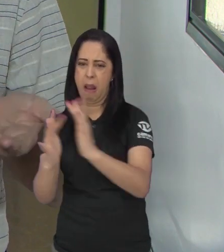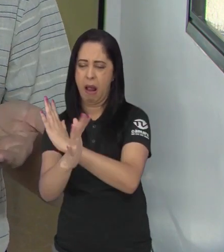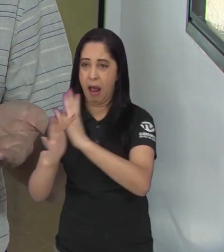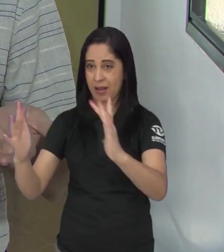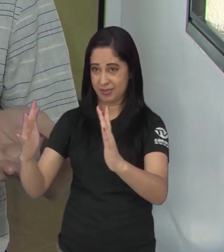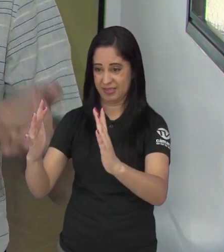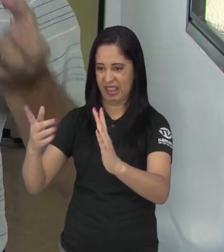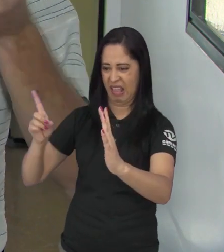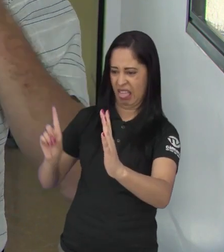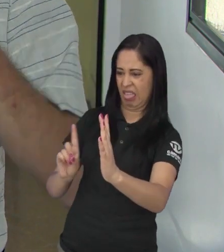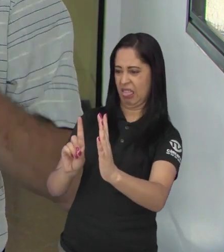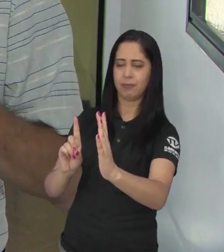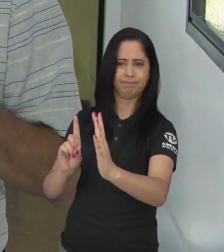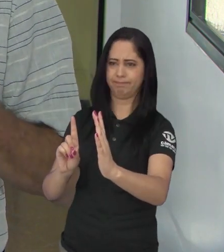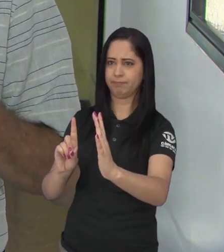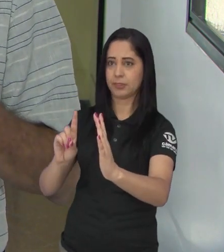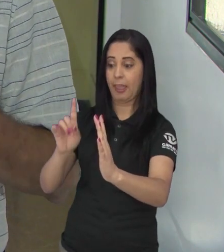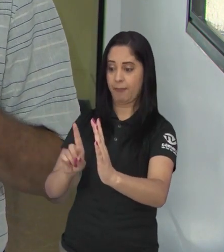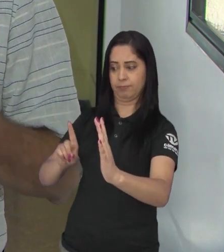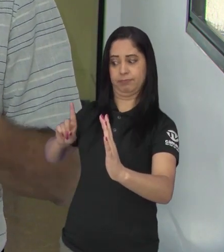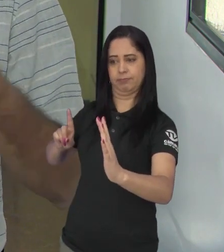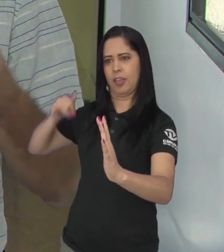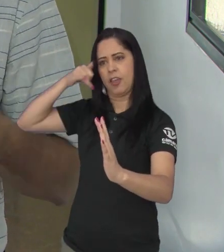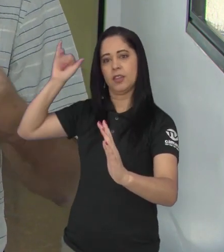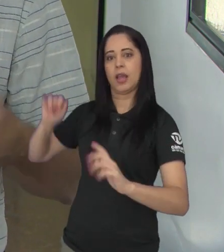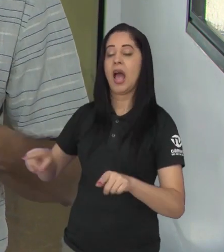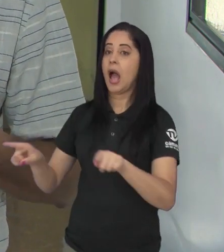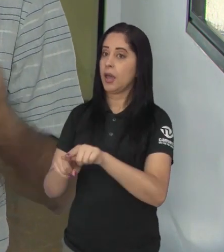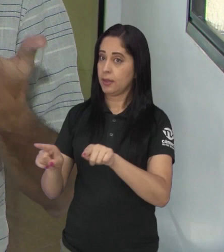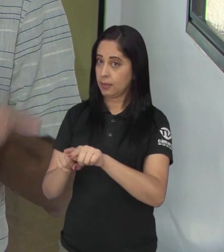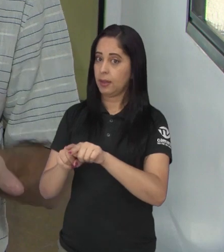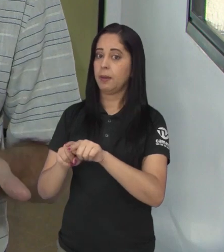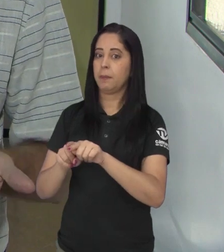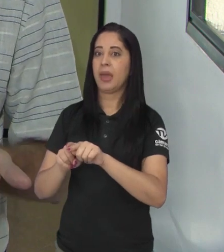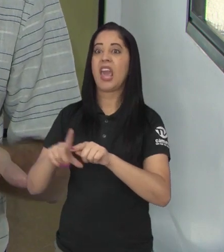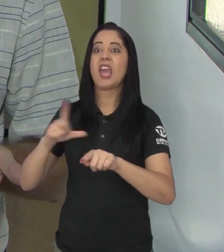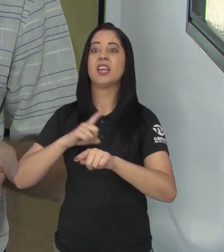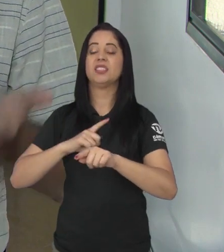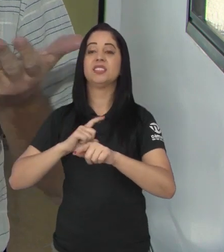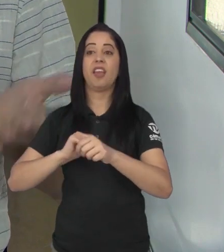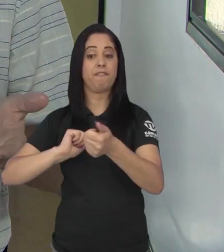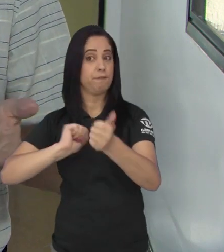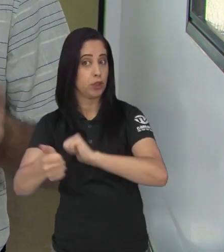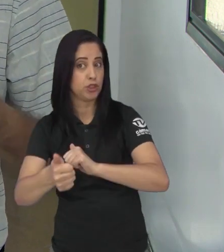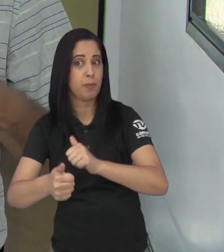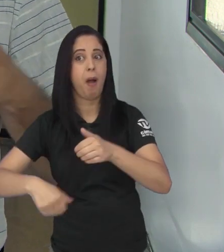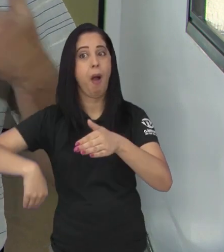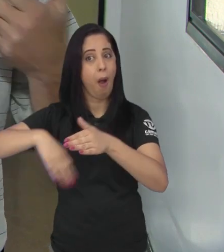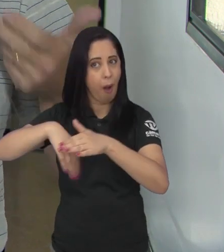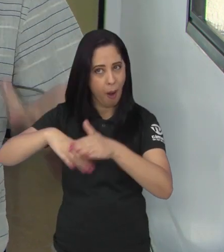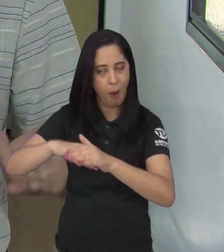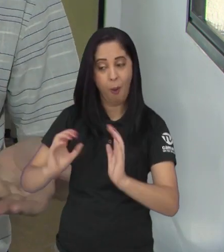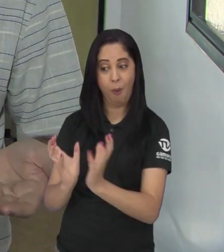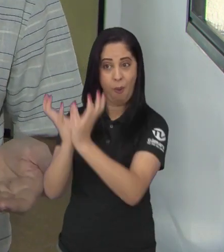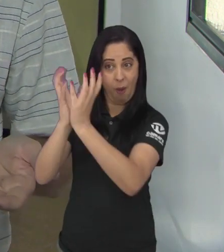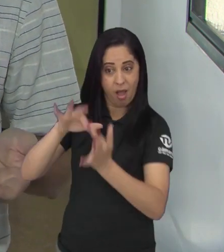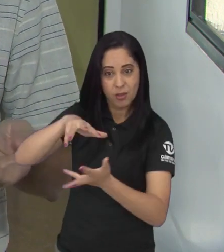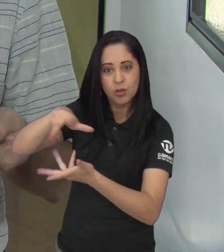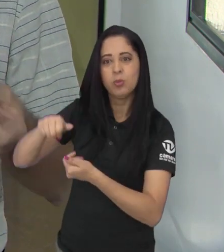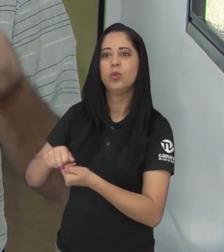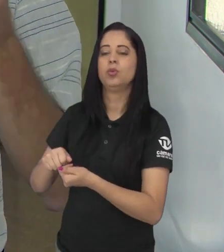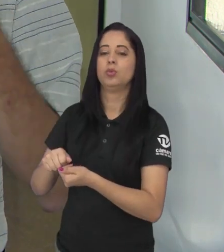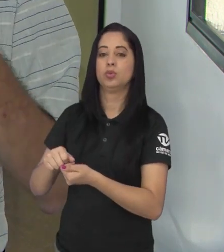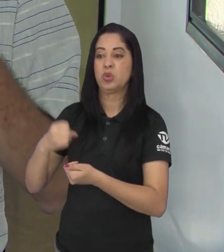grandes aglomerações, principalmente no final do ano, e final do ano com Copa do Mundo, com jogos, com muitas